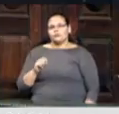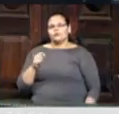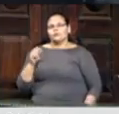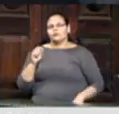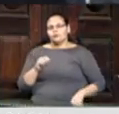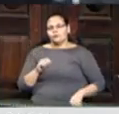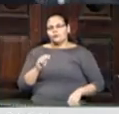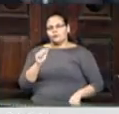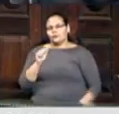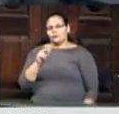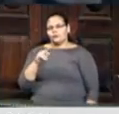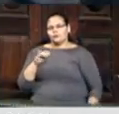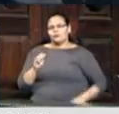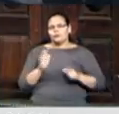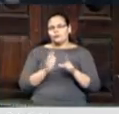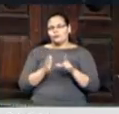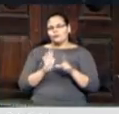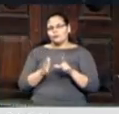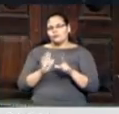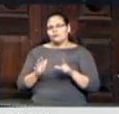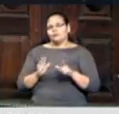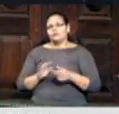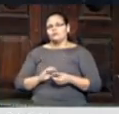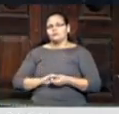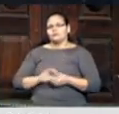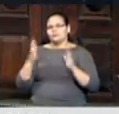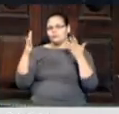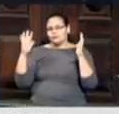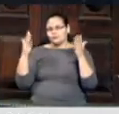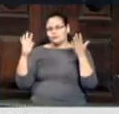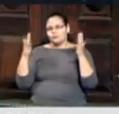Academia Brasileira de Letras.